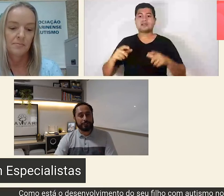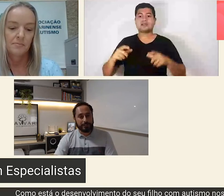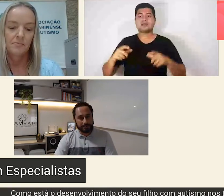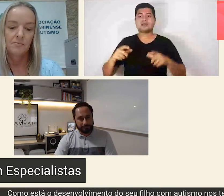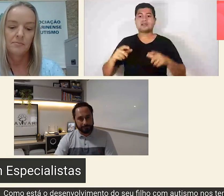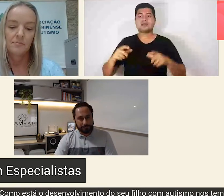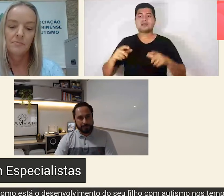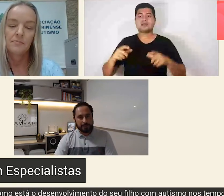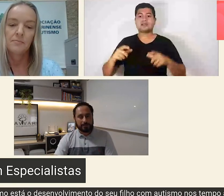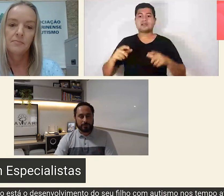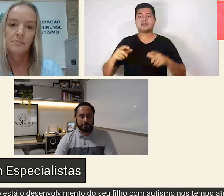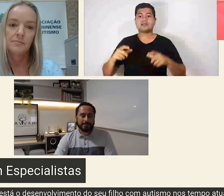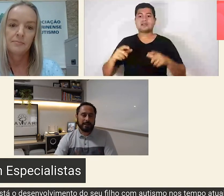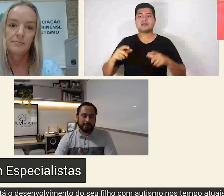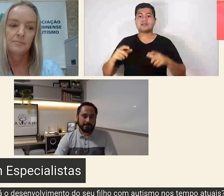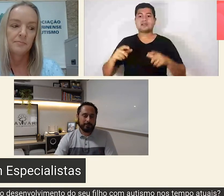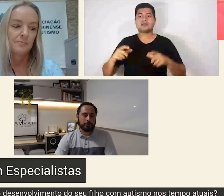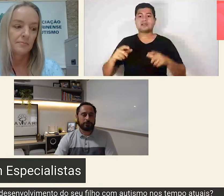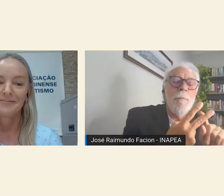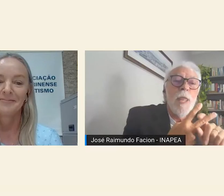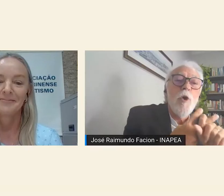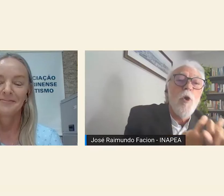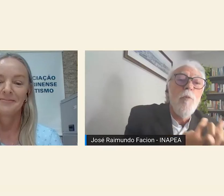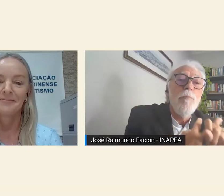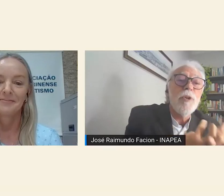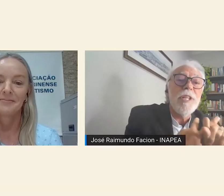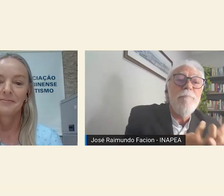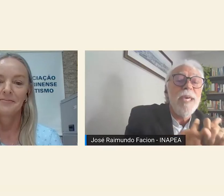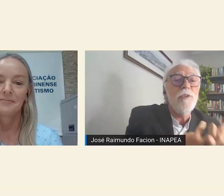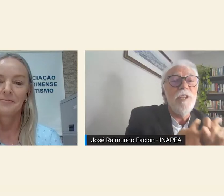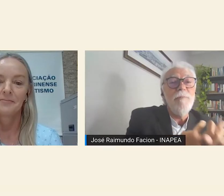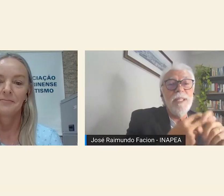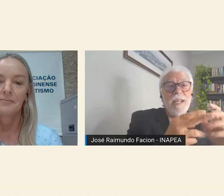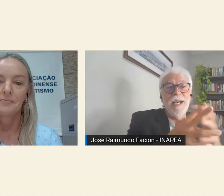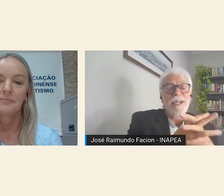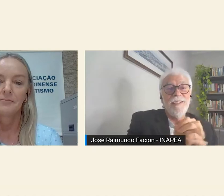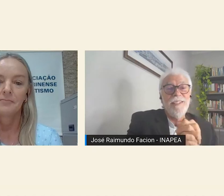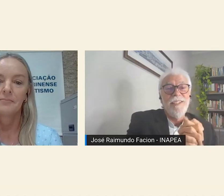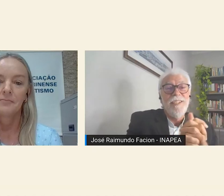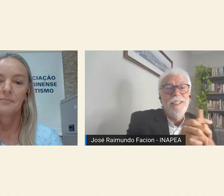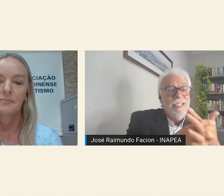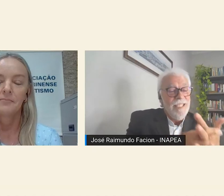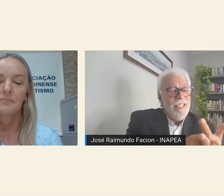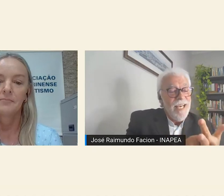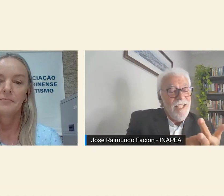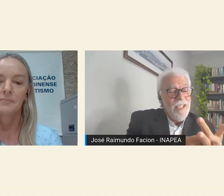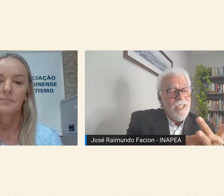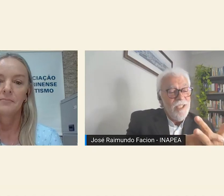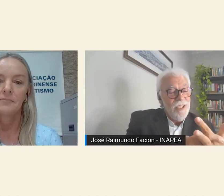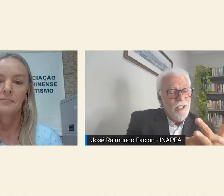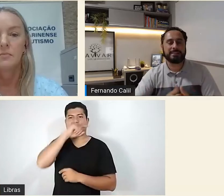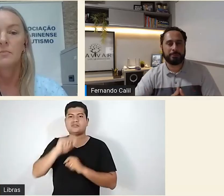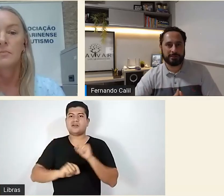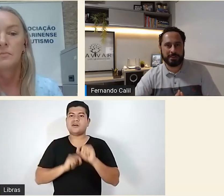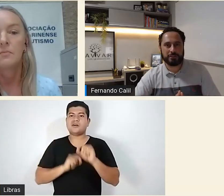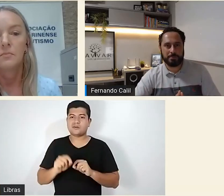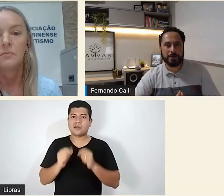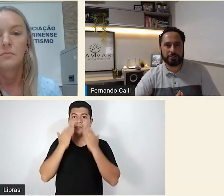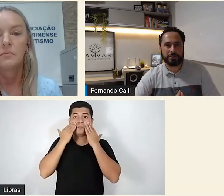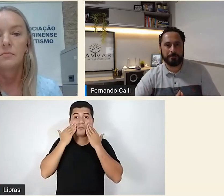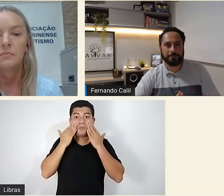Fundação Catarinense de Educação Especial. Foi uma troca de experiências entre vários especialistas, com